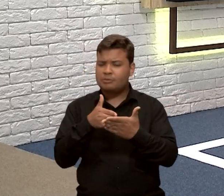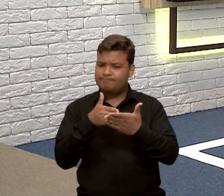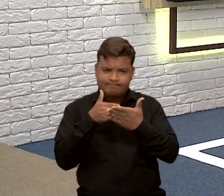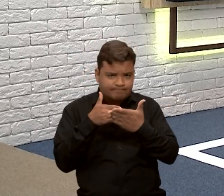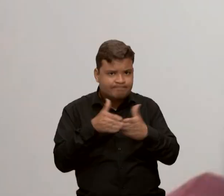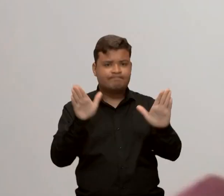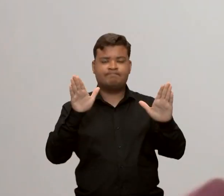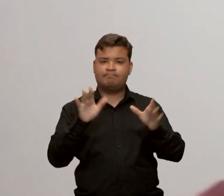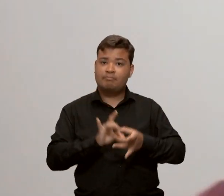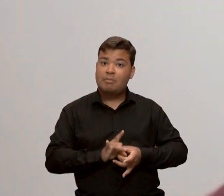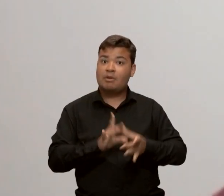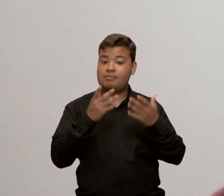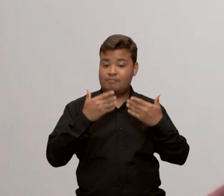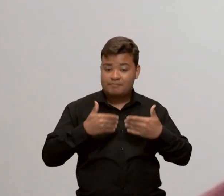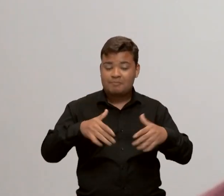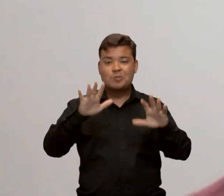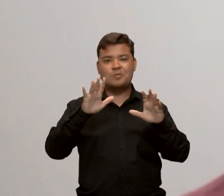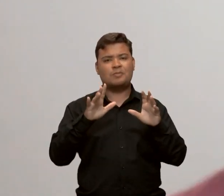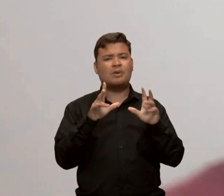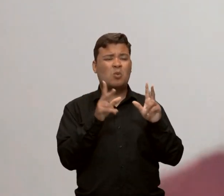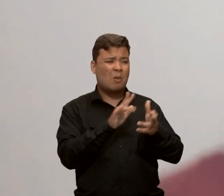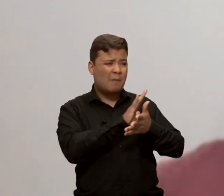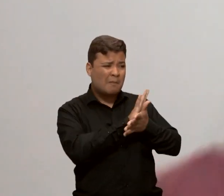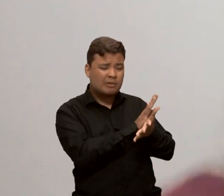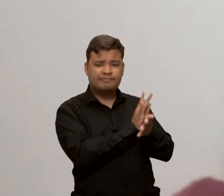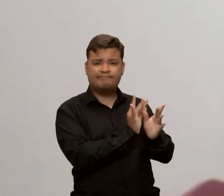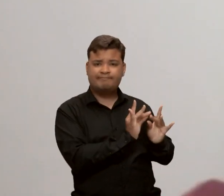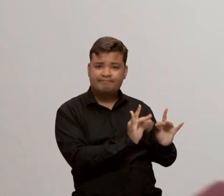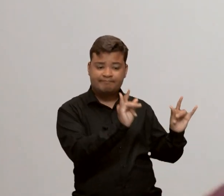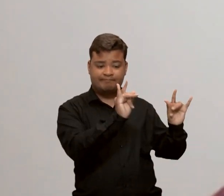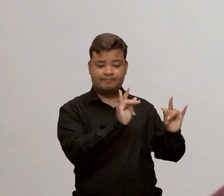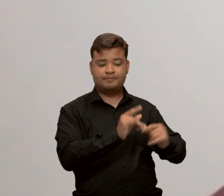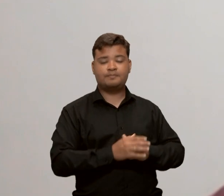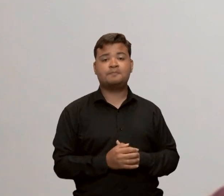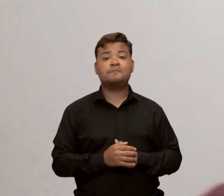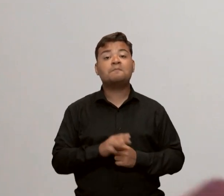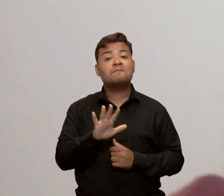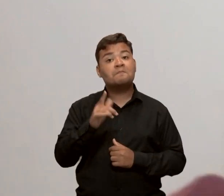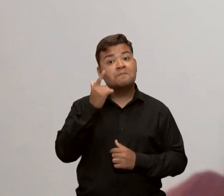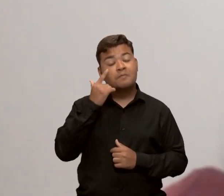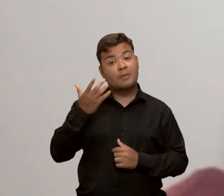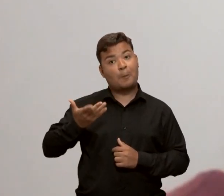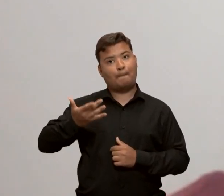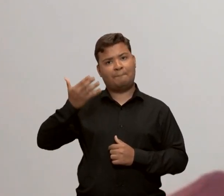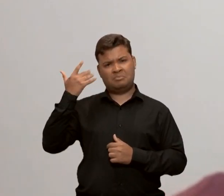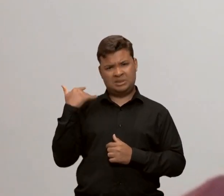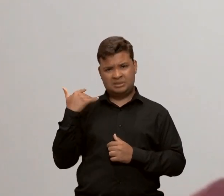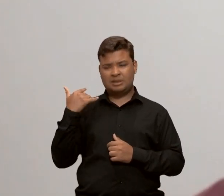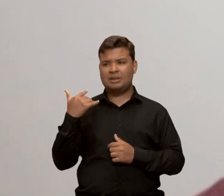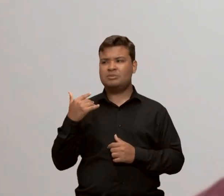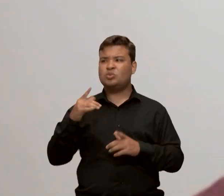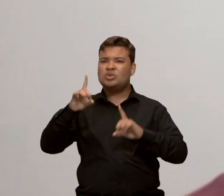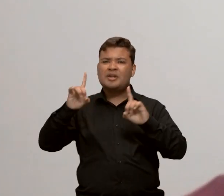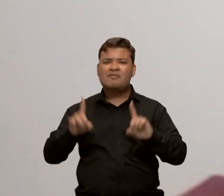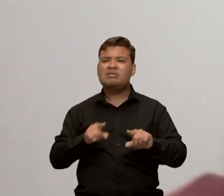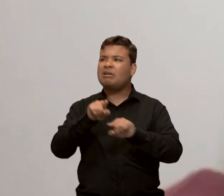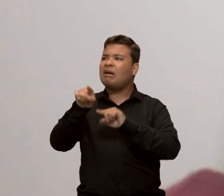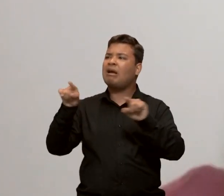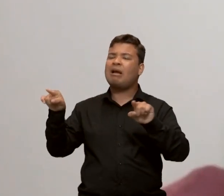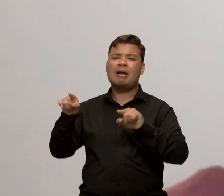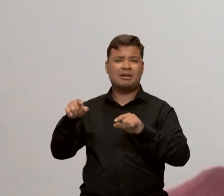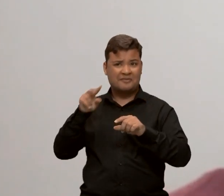preconceito. Só para fazer um paralelo, né, antigamente a gente não via pessoas deficientes por aí, né,